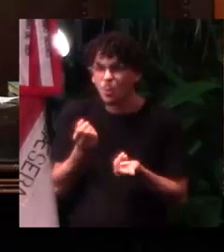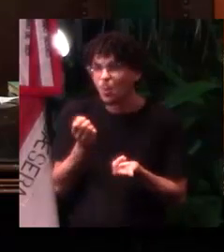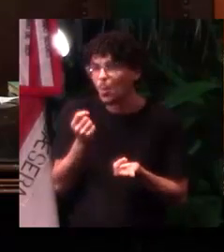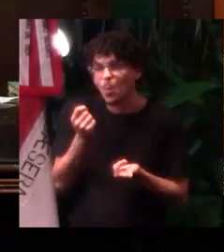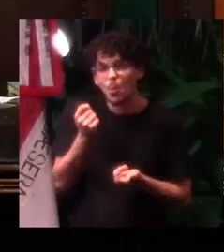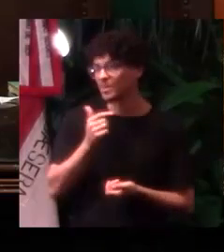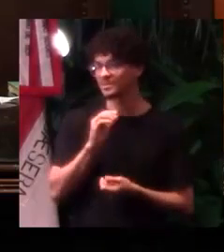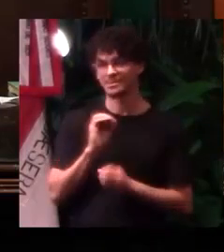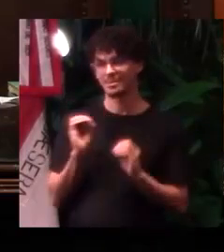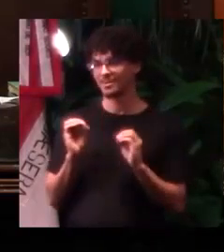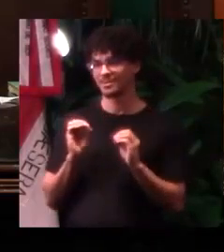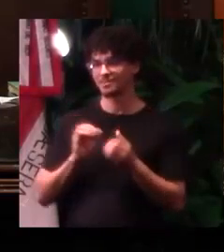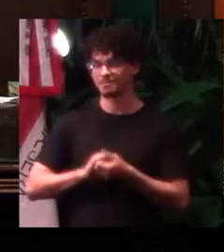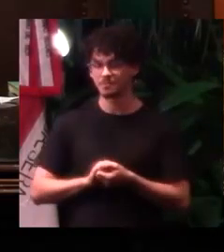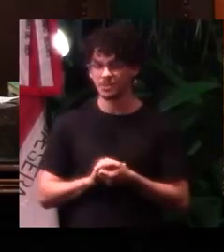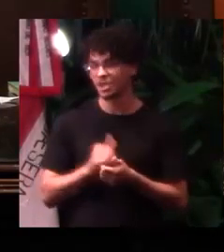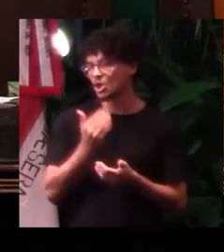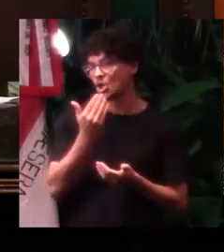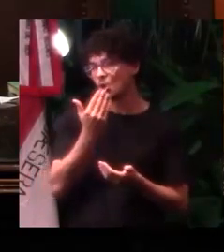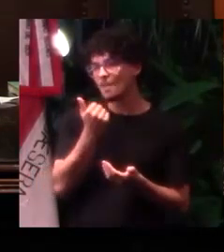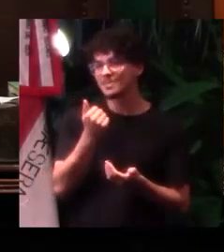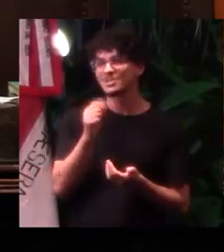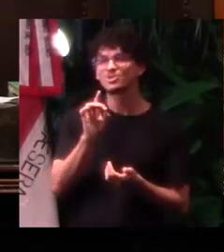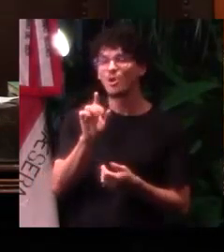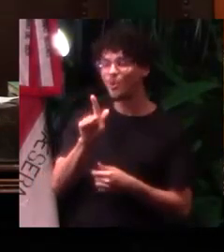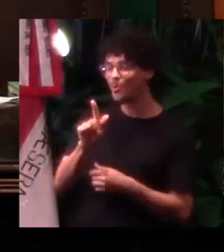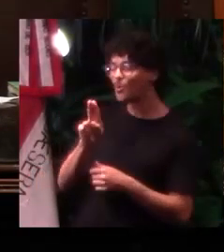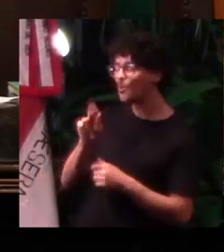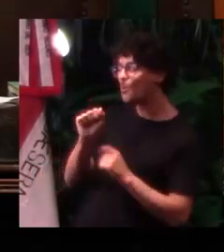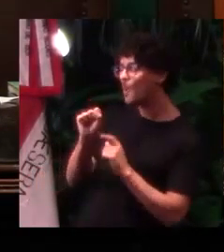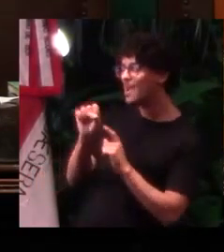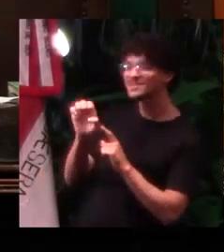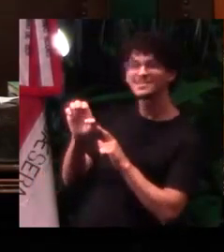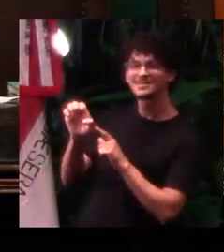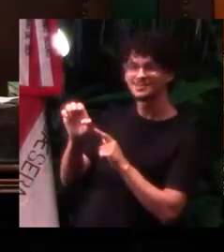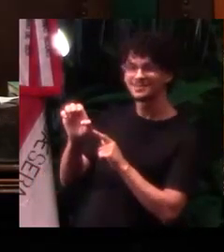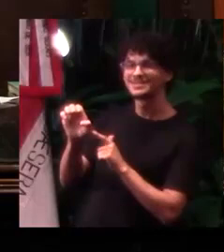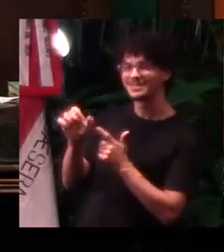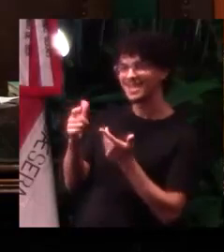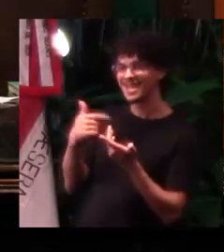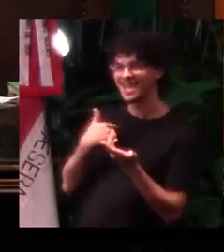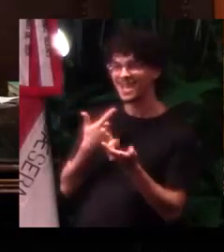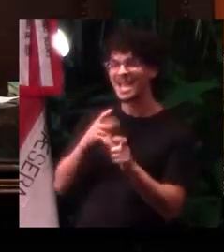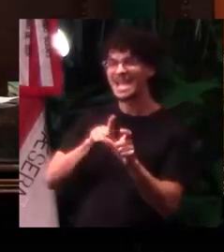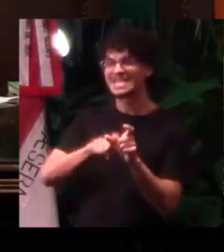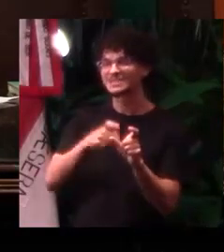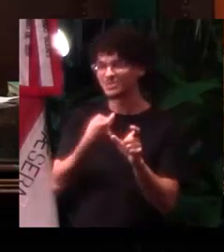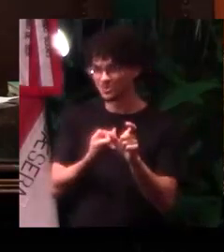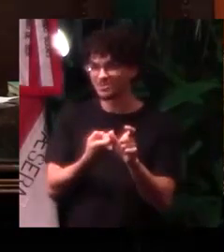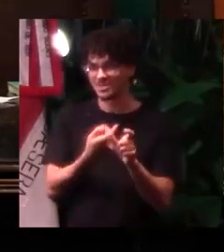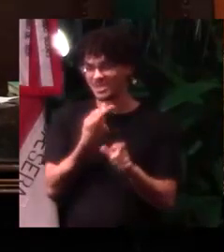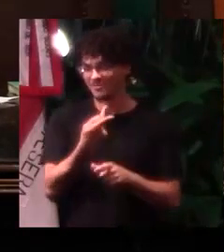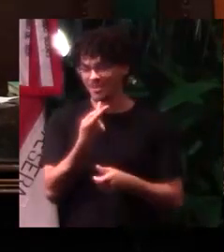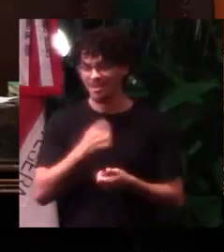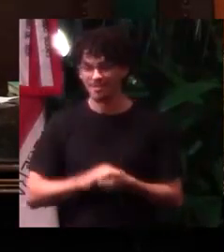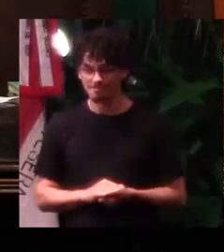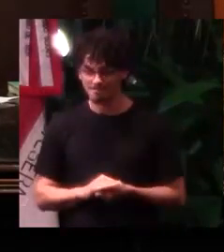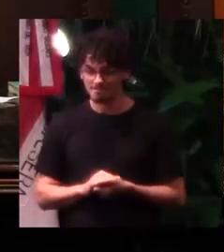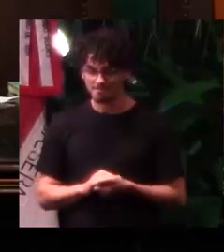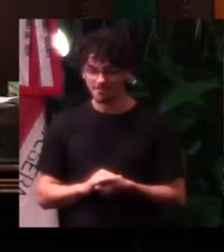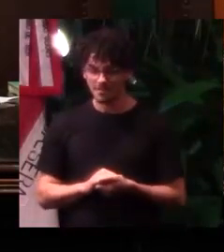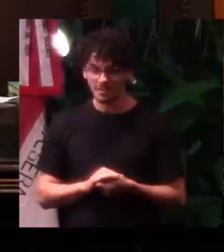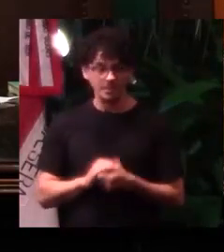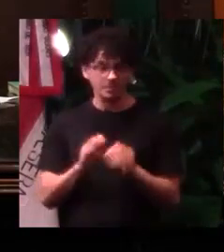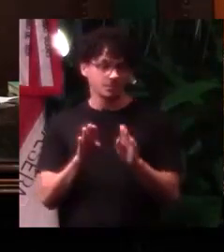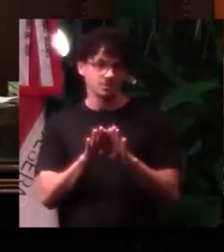que ele só comia o quase, a expressão que ele usa, né? O quase que nada. E também